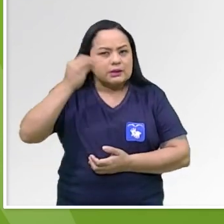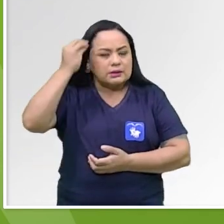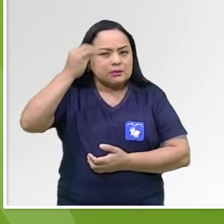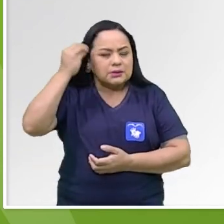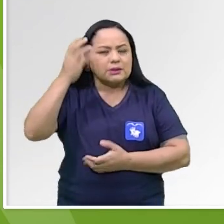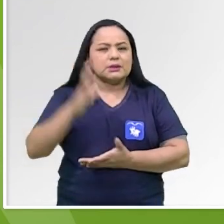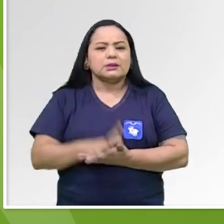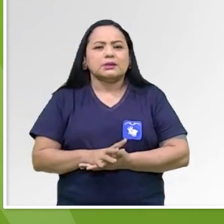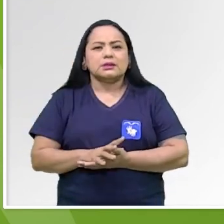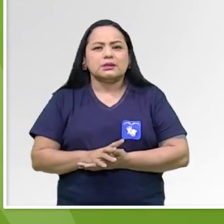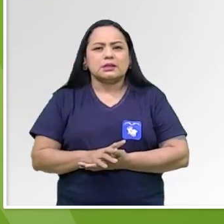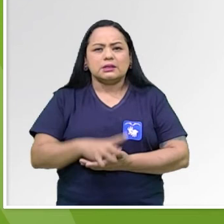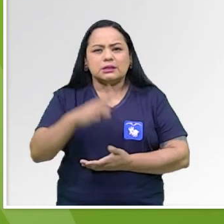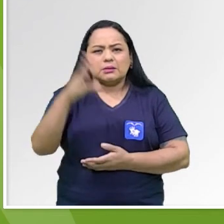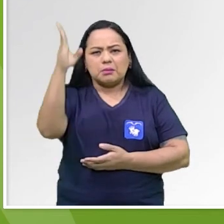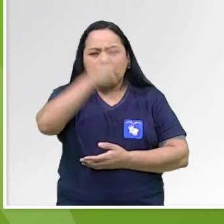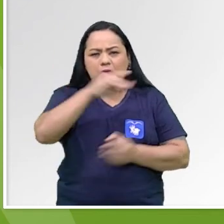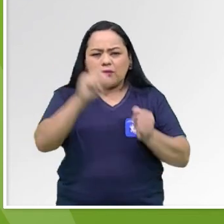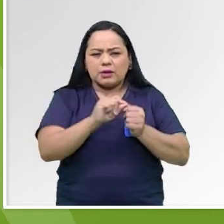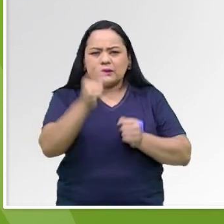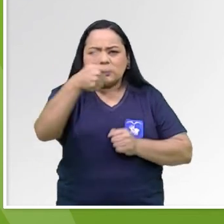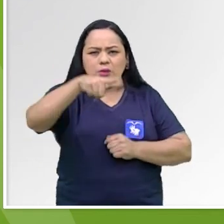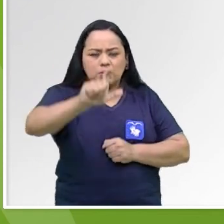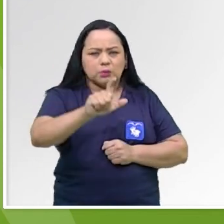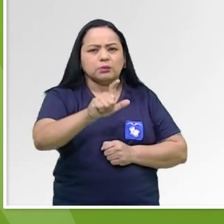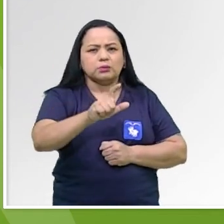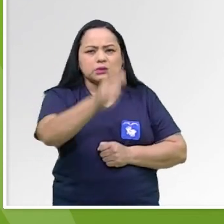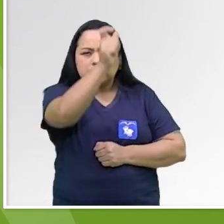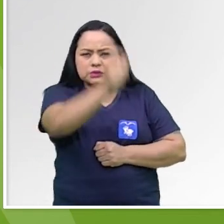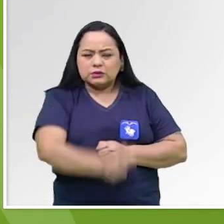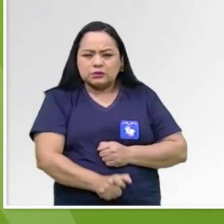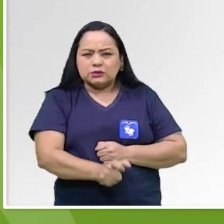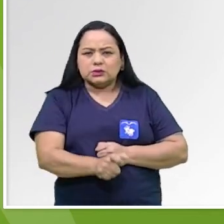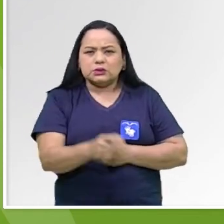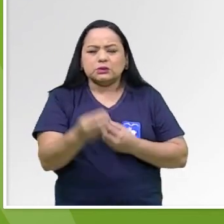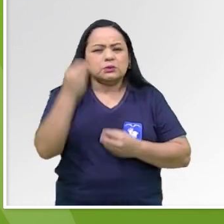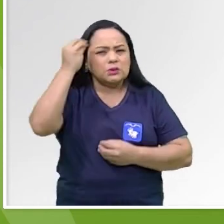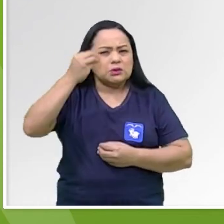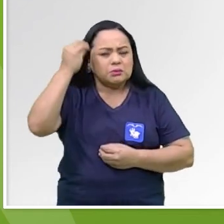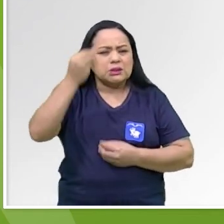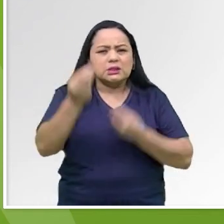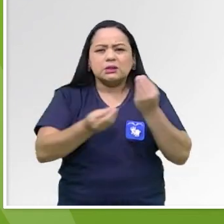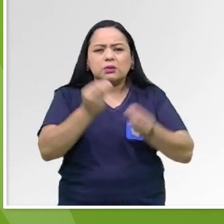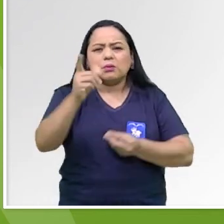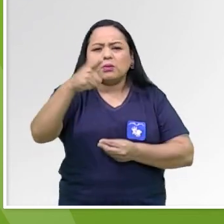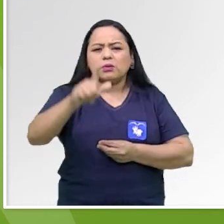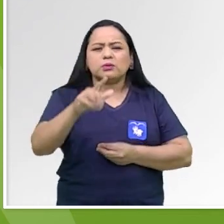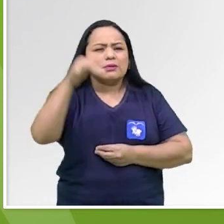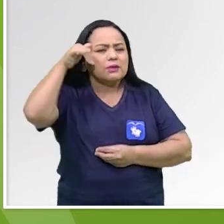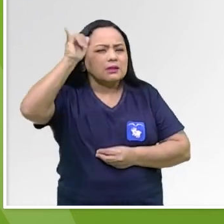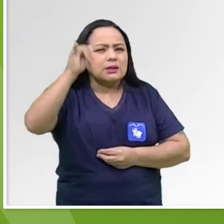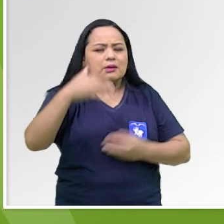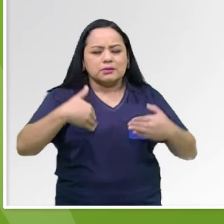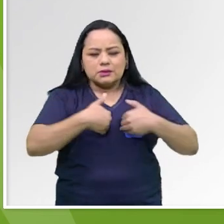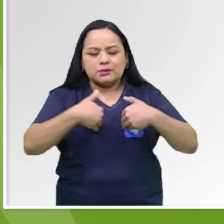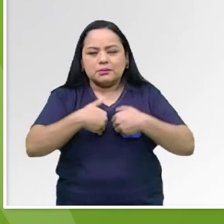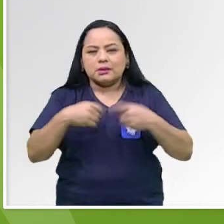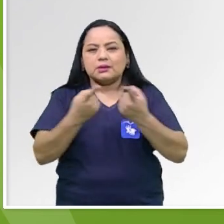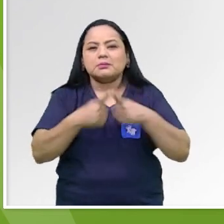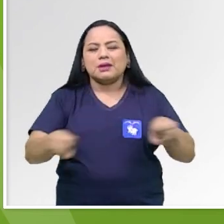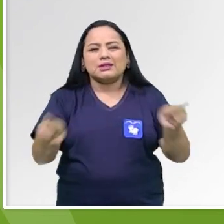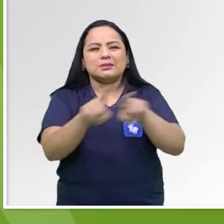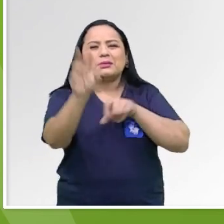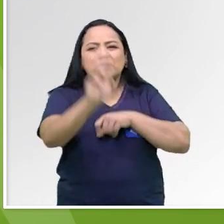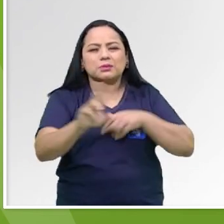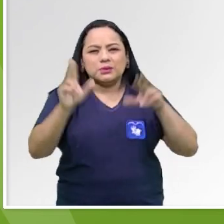prejudicando outra vida ali, se não tem como fazer testes que não sejam em animais, tem aí os camundongos, mas também fazem em